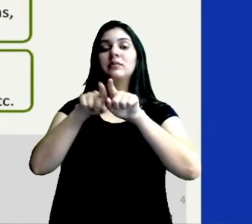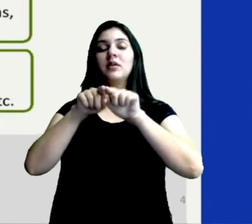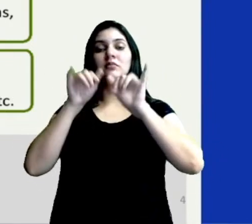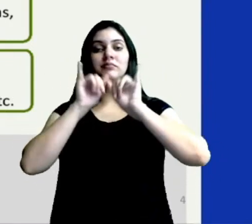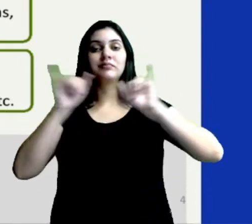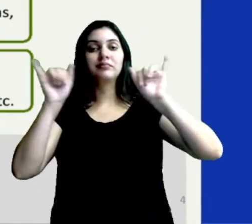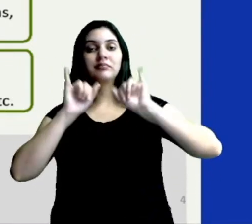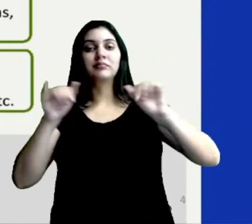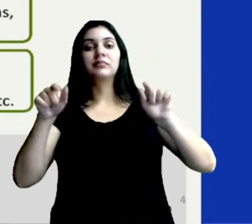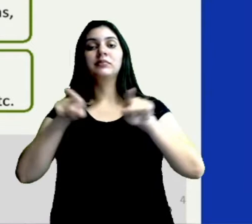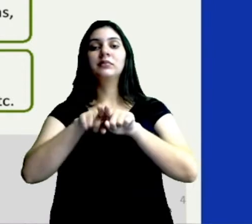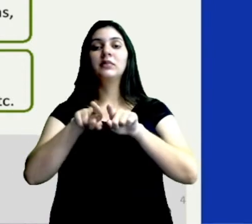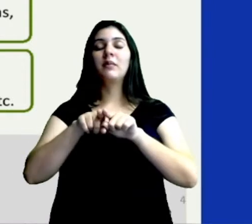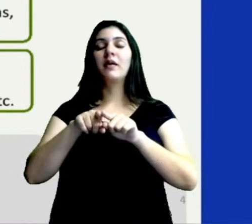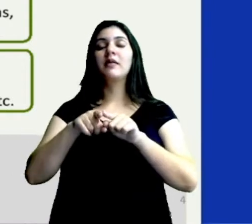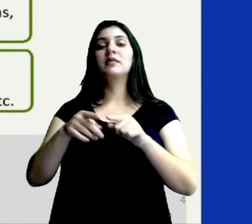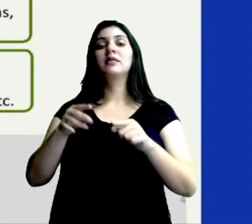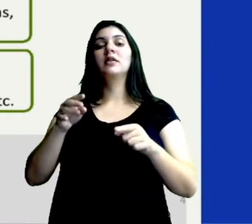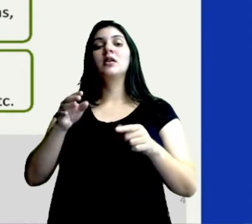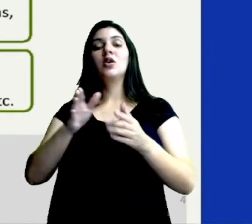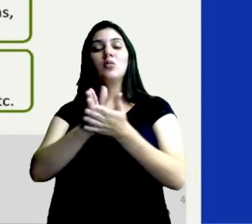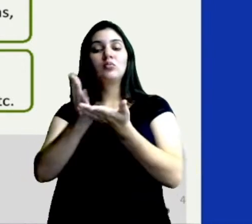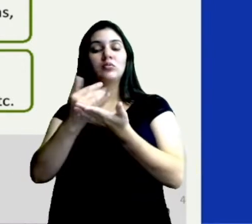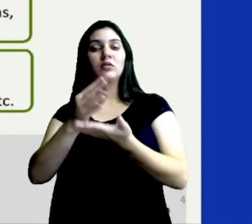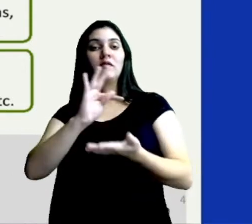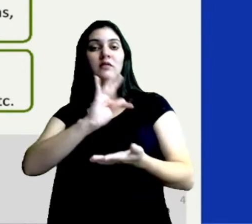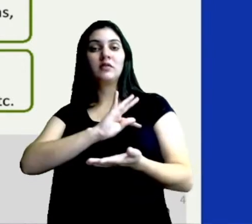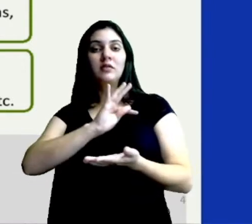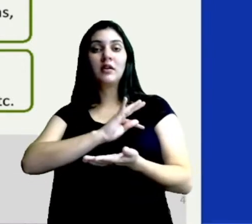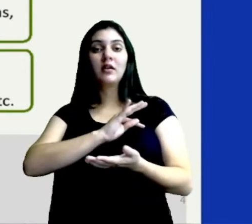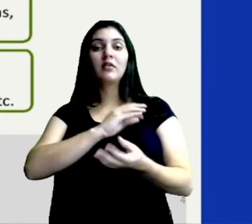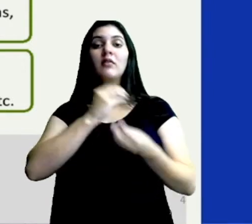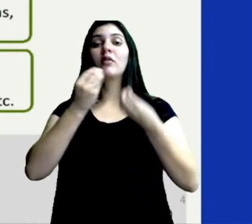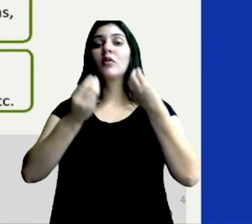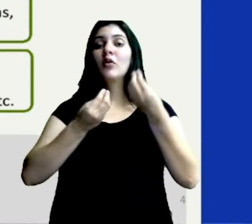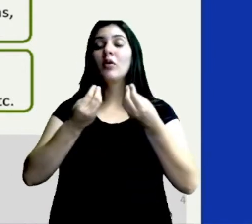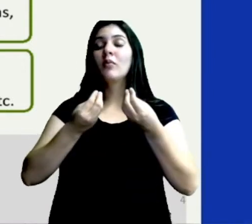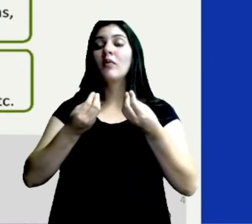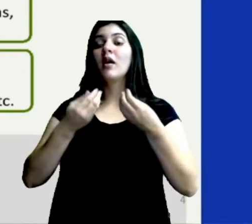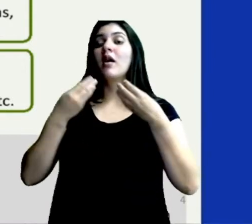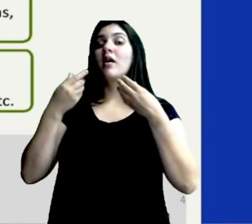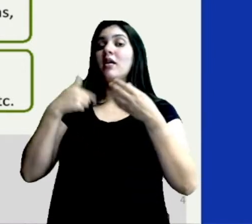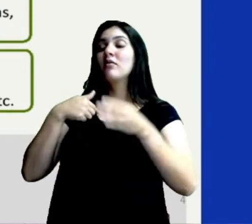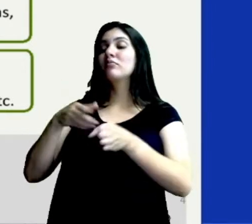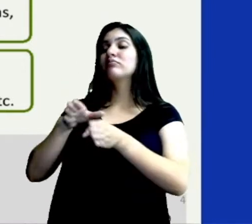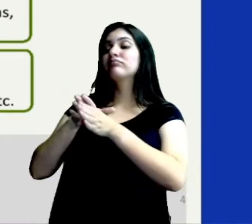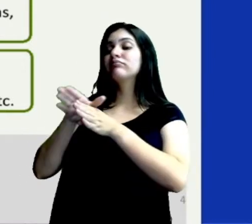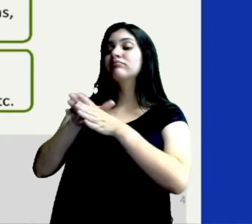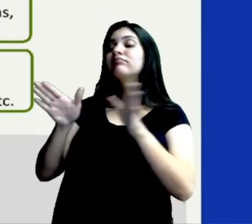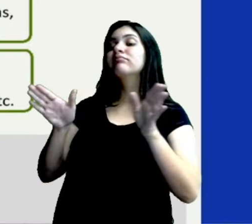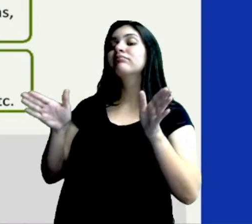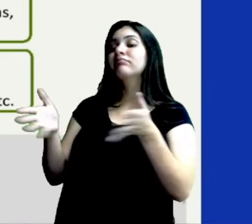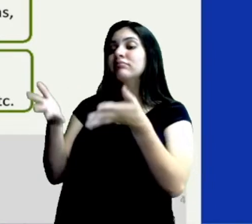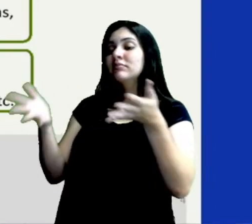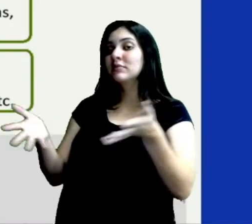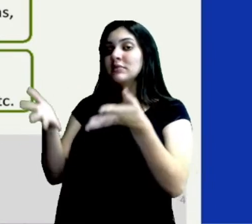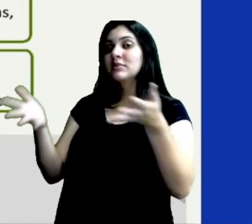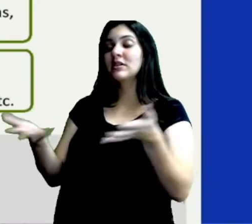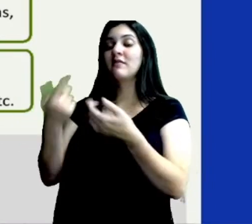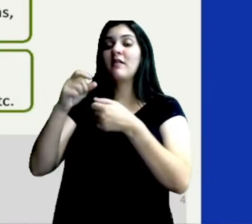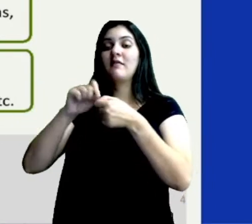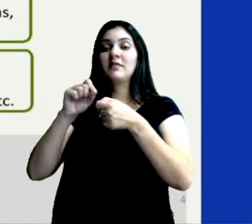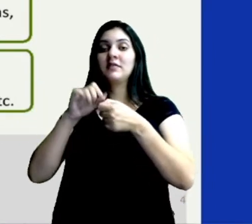manual técnico, porque também instrucional é algo que eu vou te instruir a fazer. Digamos, por exemplo, que